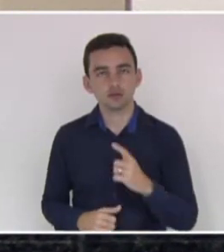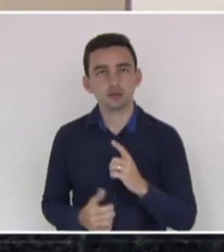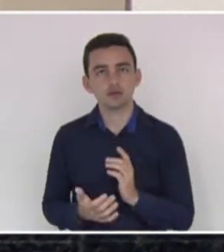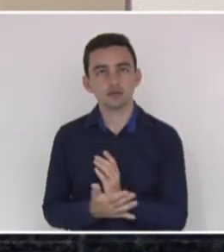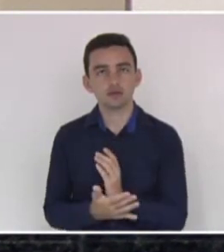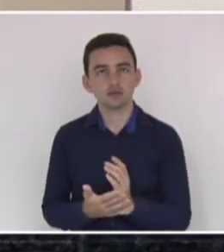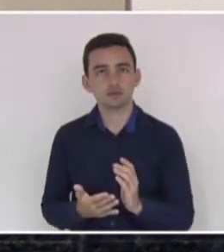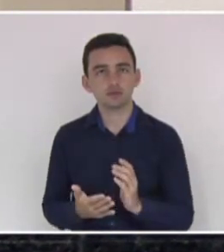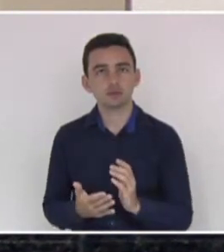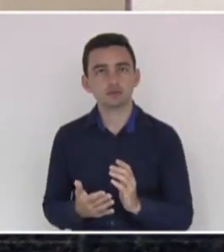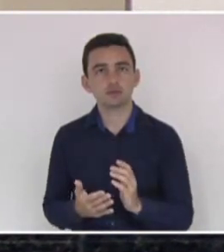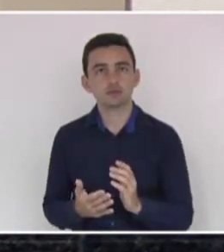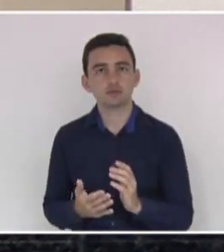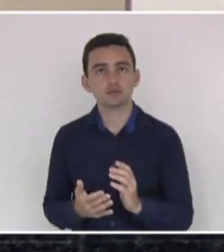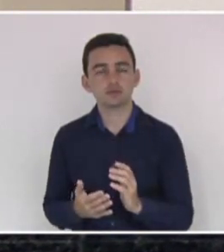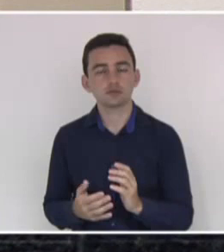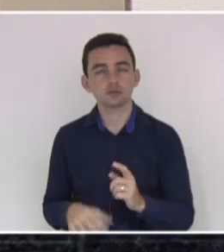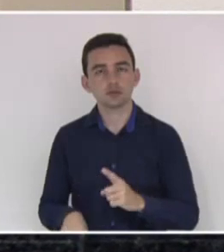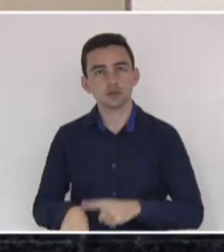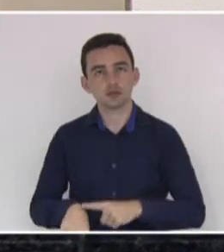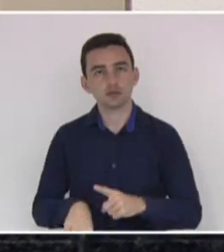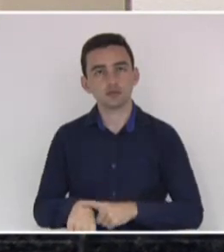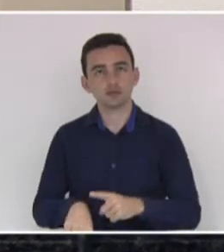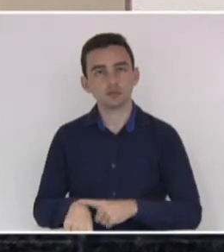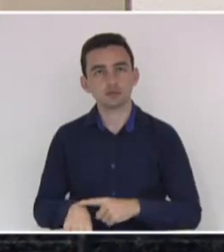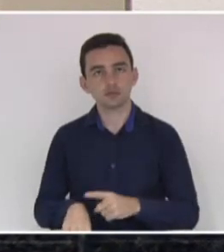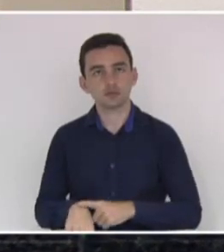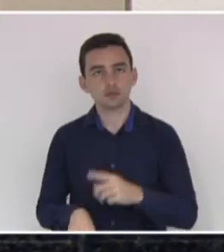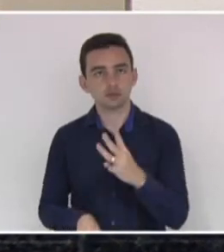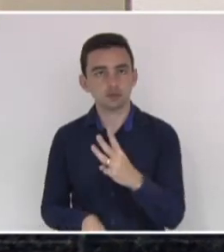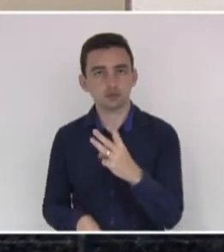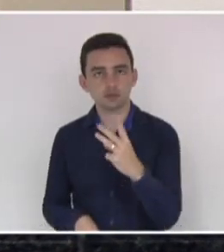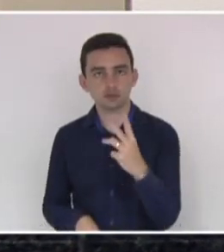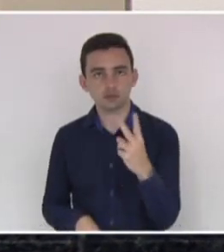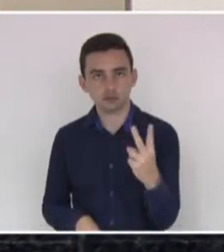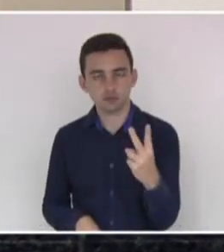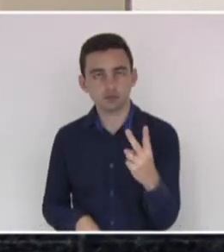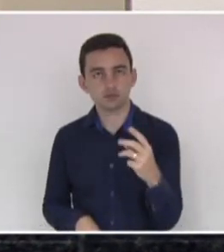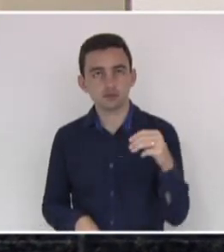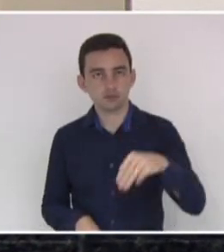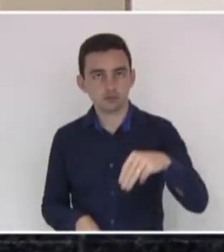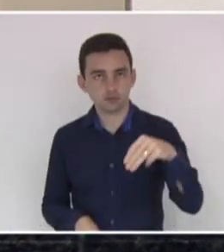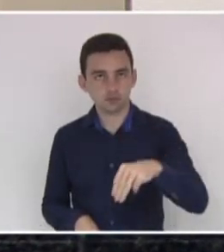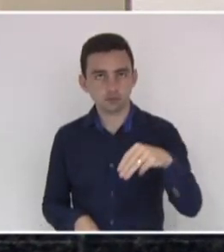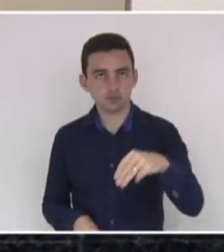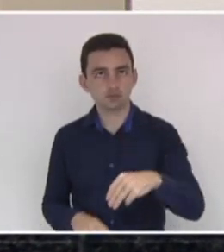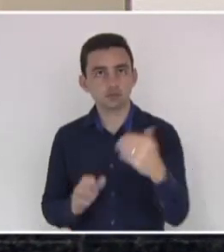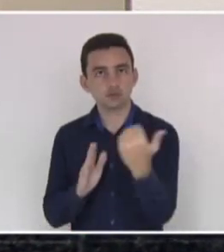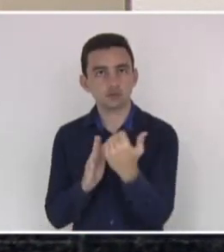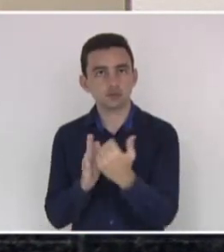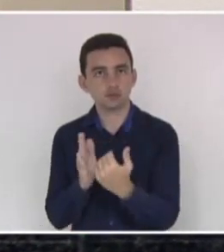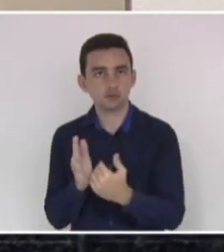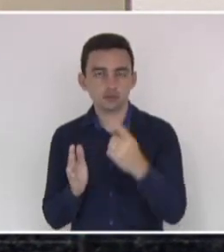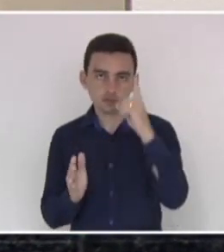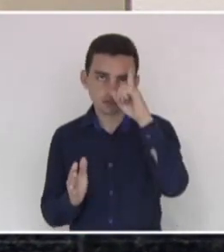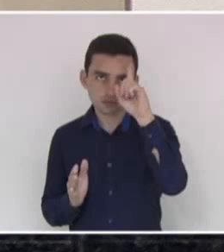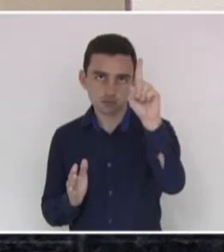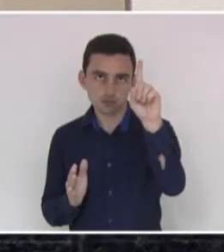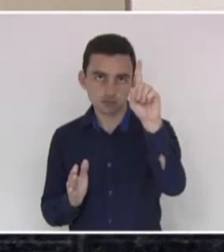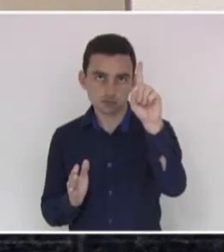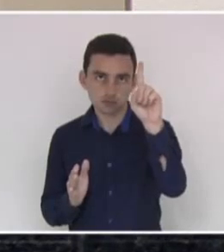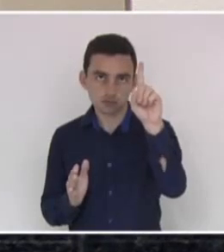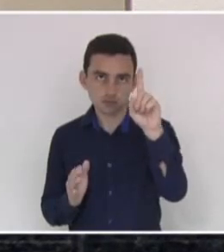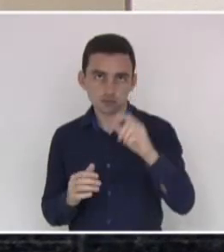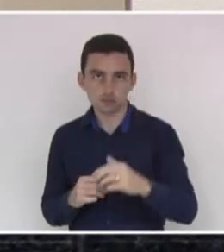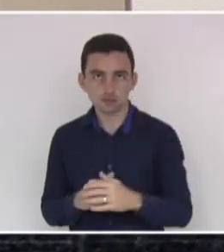usaram da palavra e nós temos ainda 32 minutos para a ordem do dia, Essa presidência, ao invés